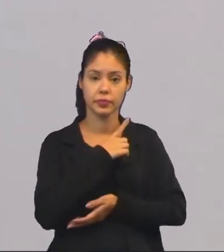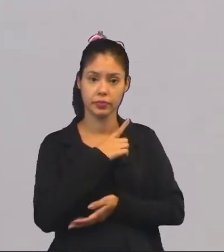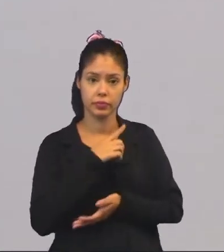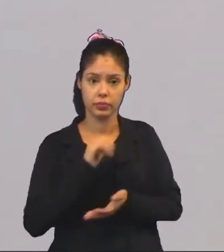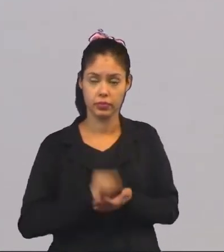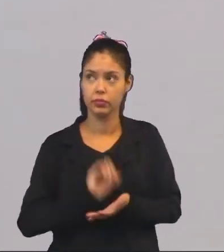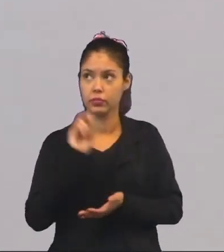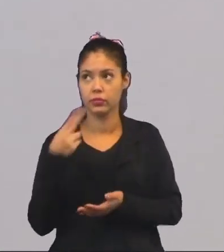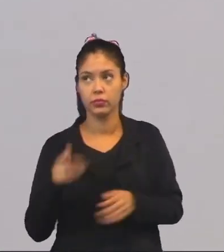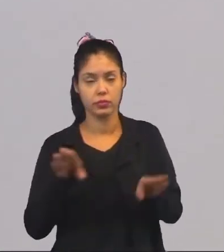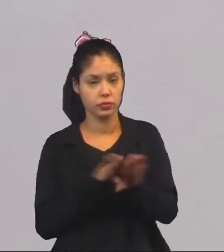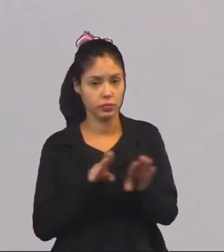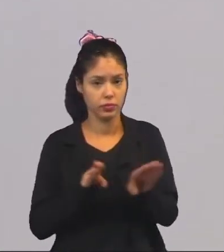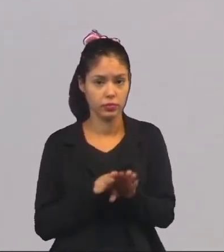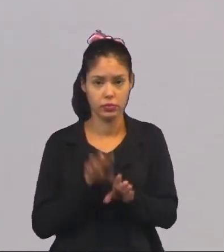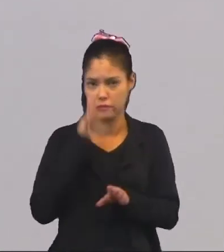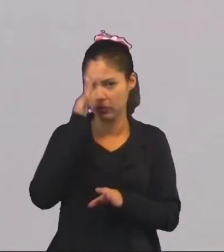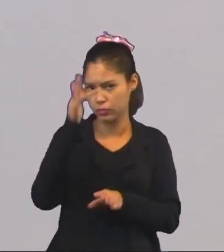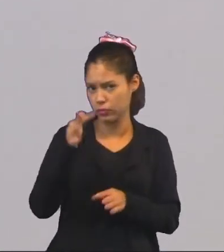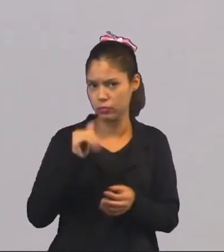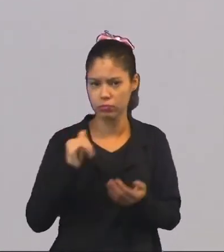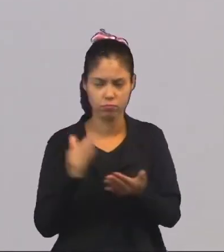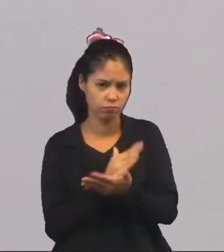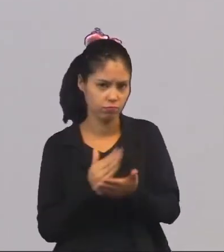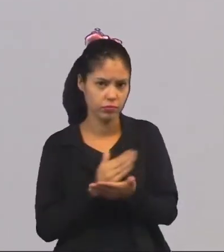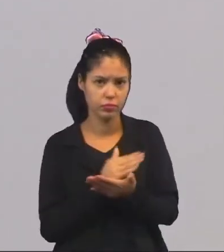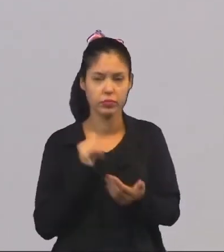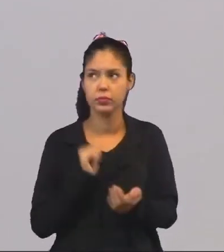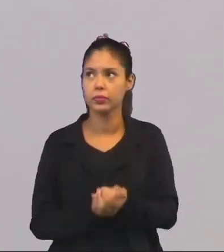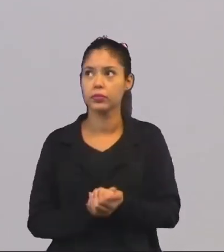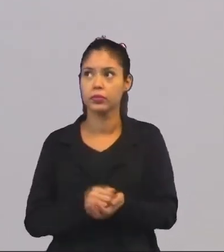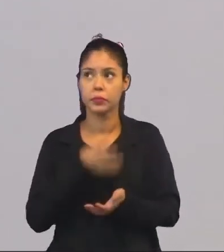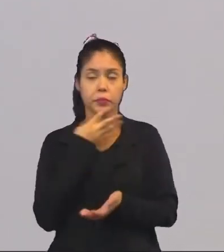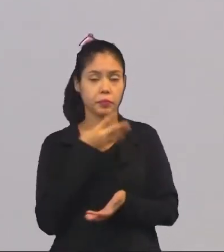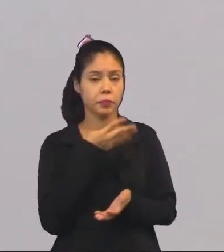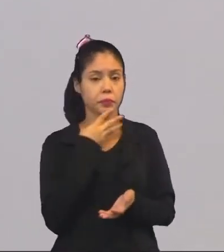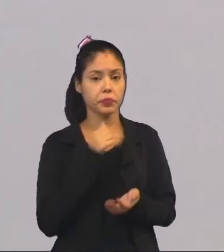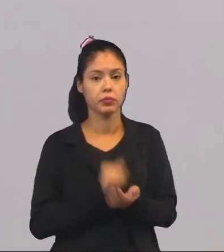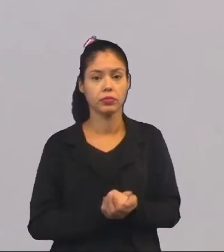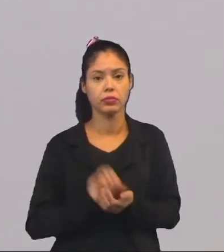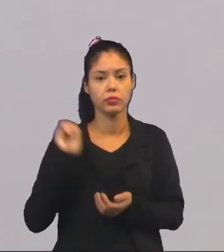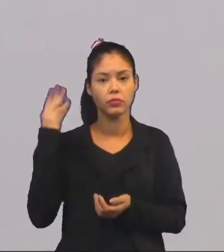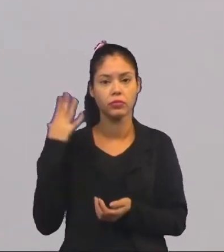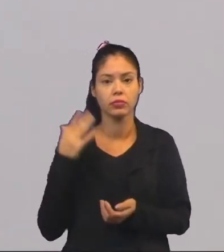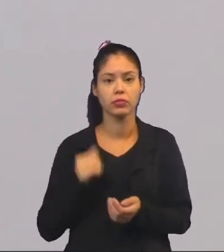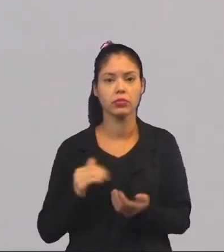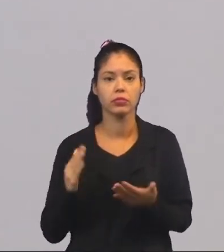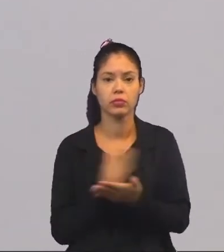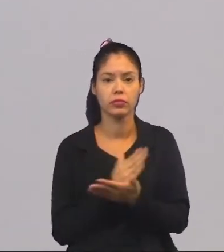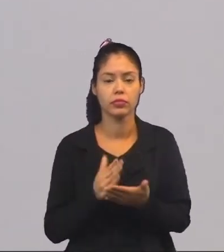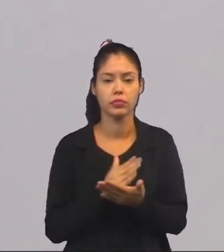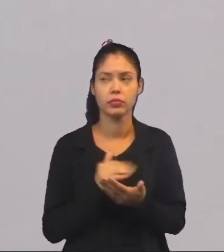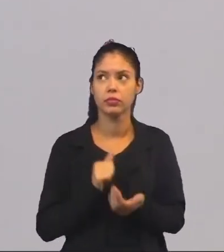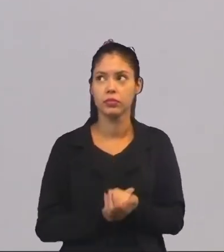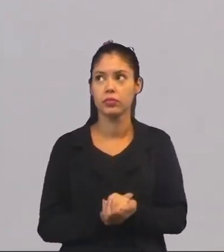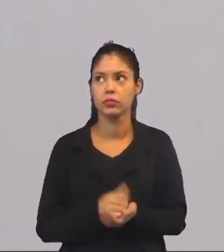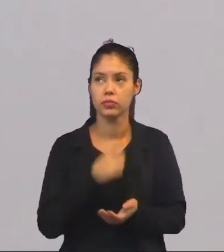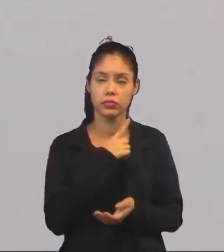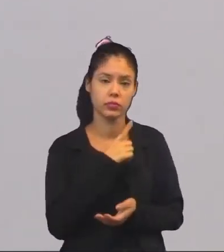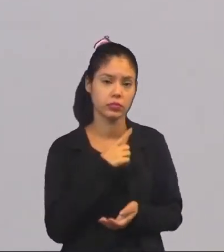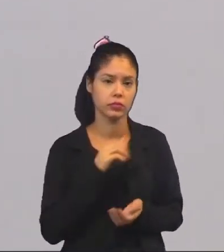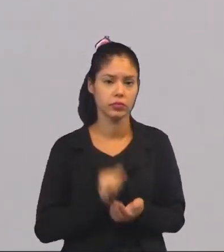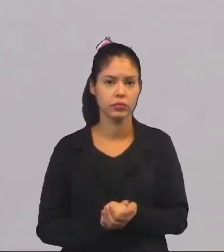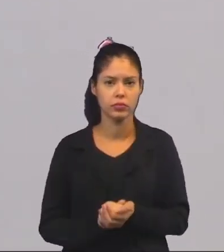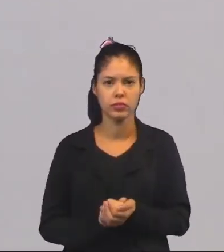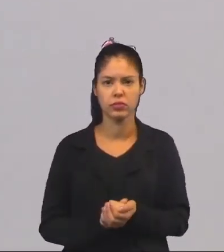você, ou você no futuro, ou alguém que você conhece, adquiriu algum tipo